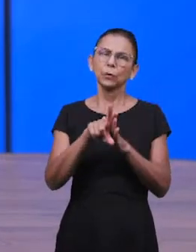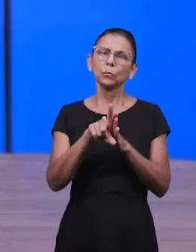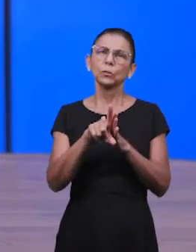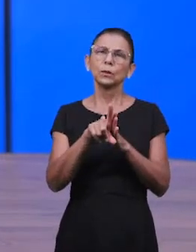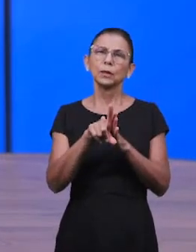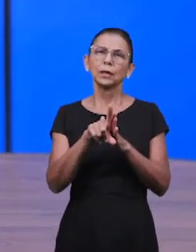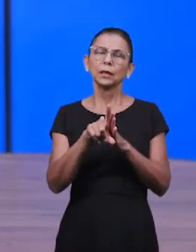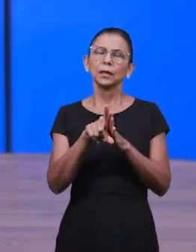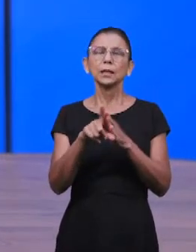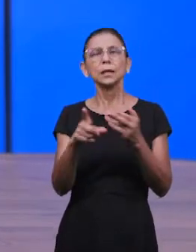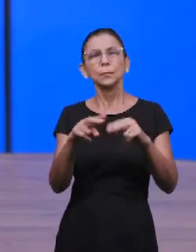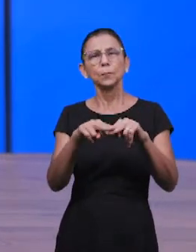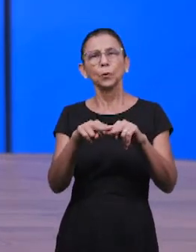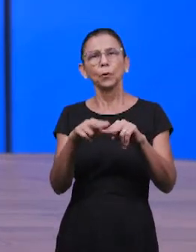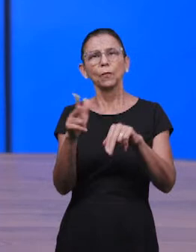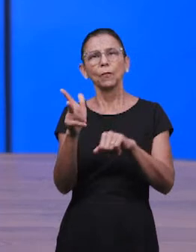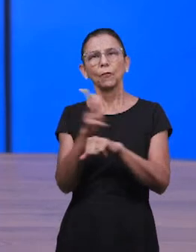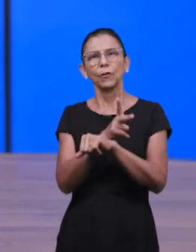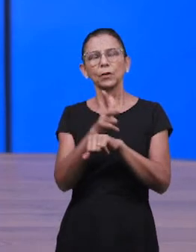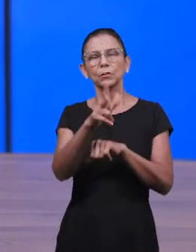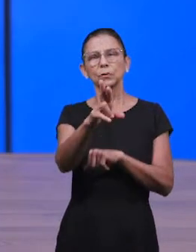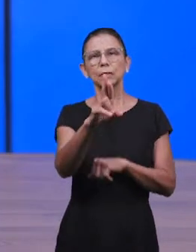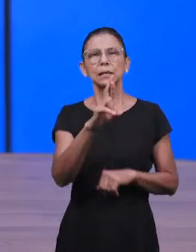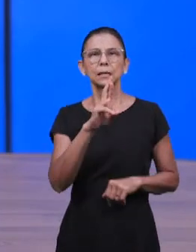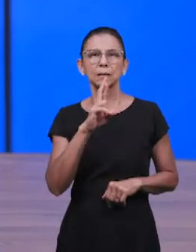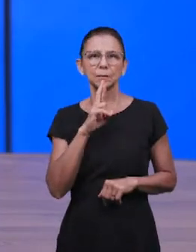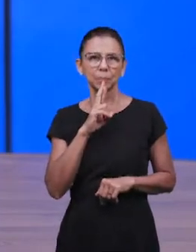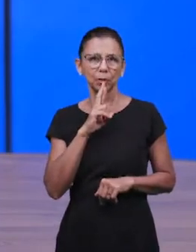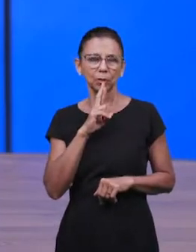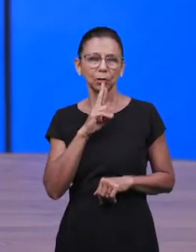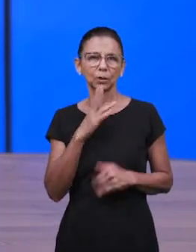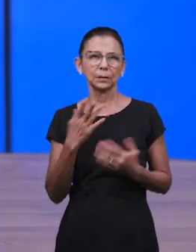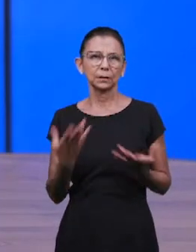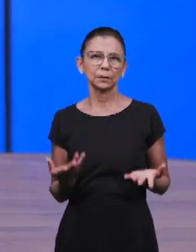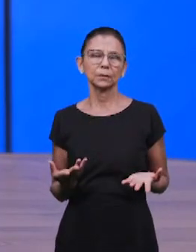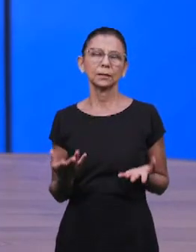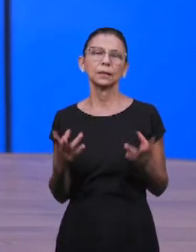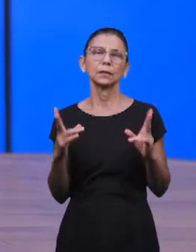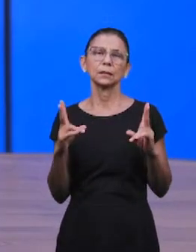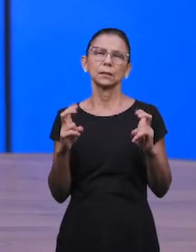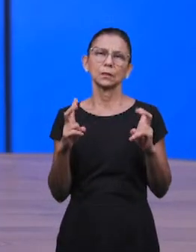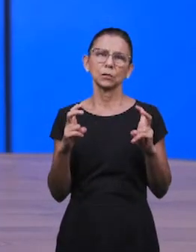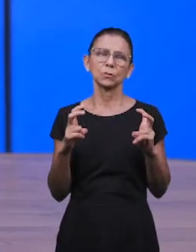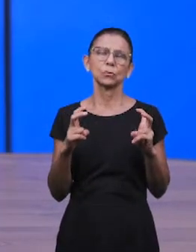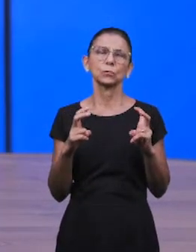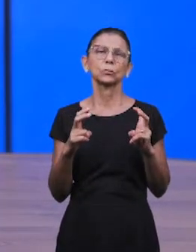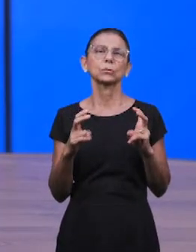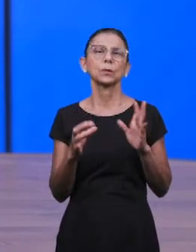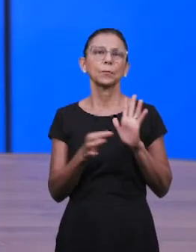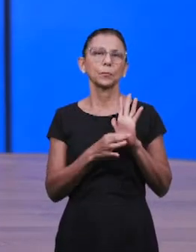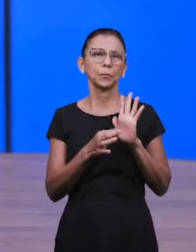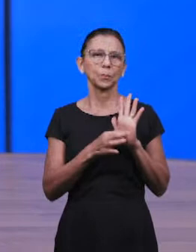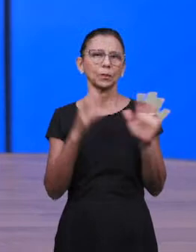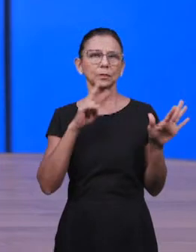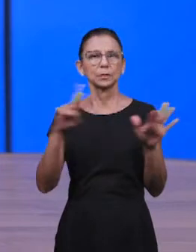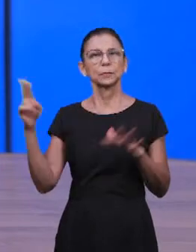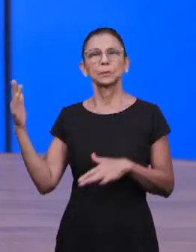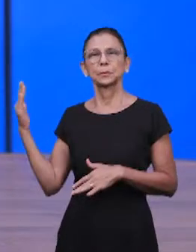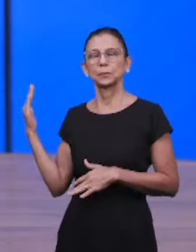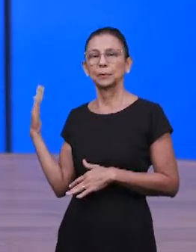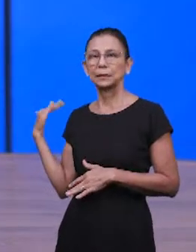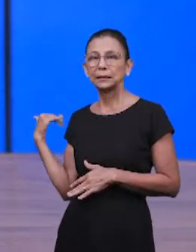de vídeos para a nossa Escola Bíblica com relação ao assunto que foi proposto na última semana para